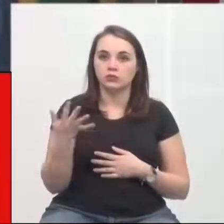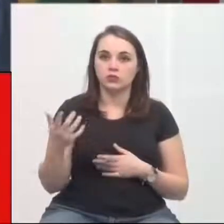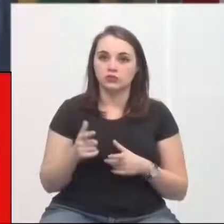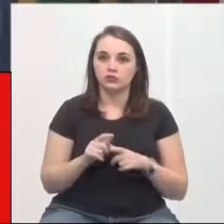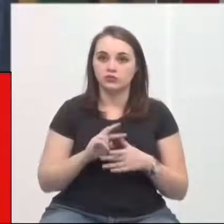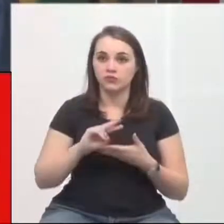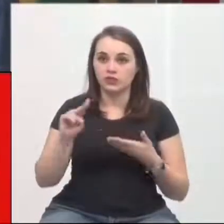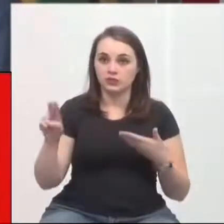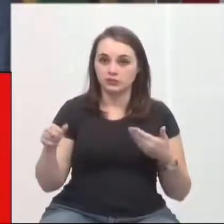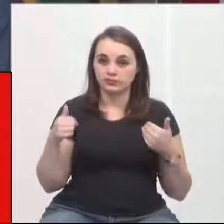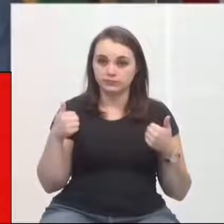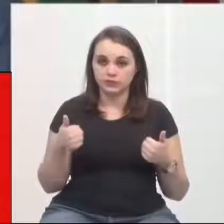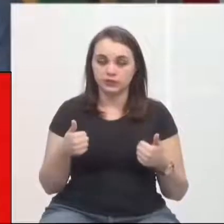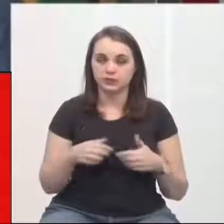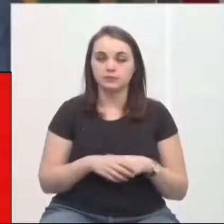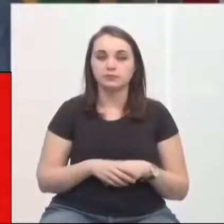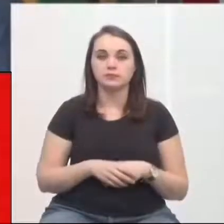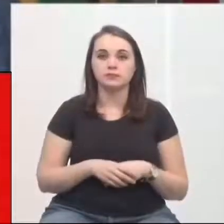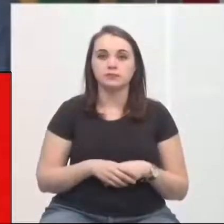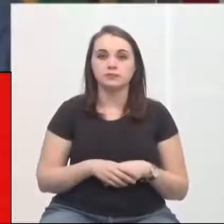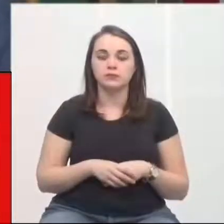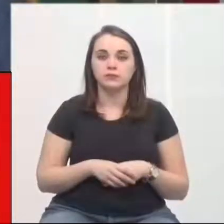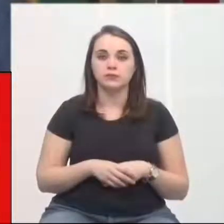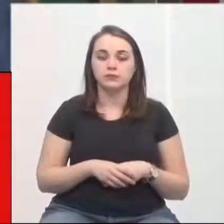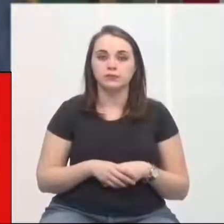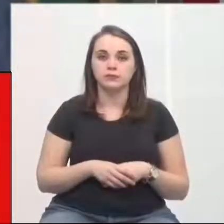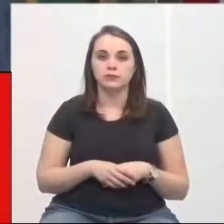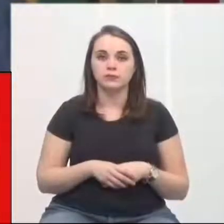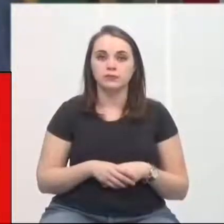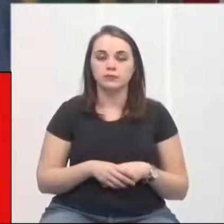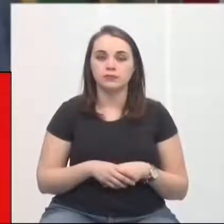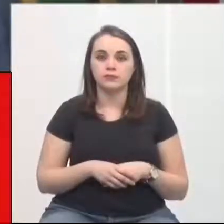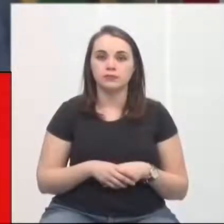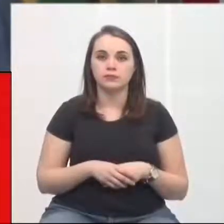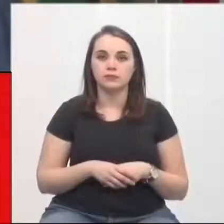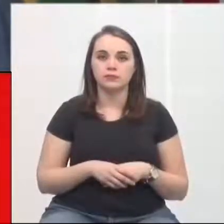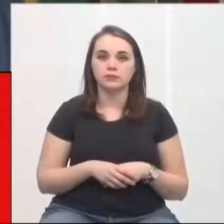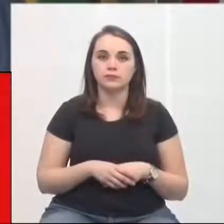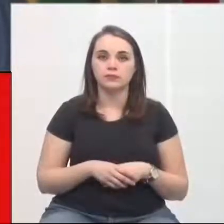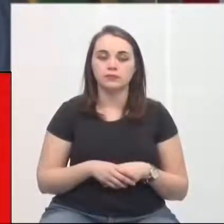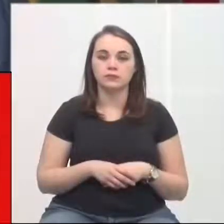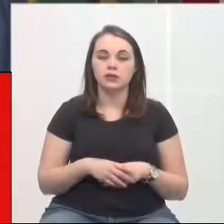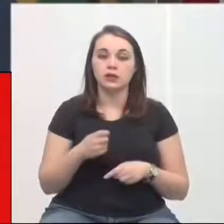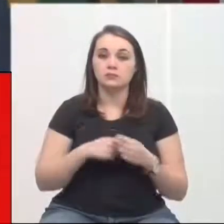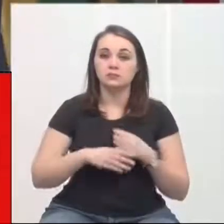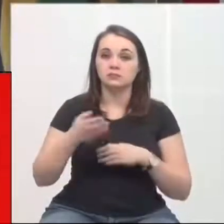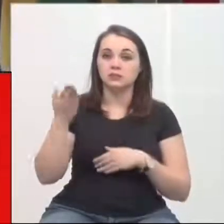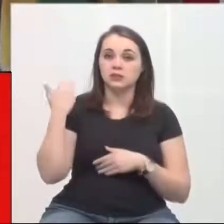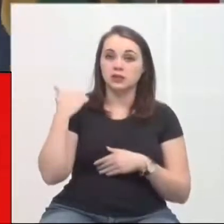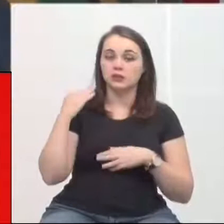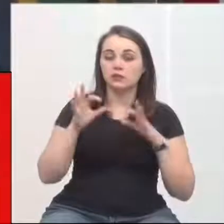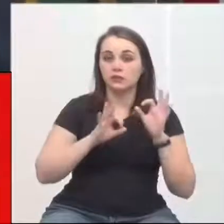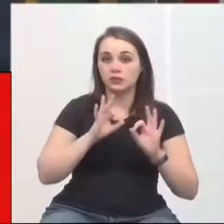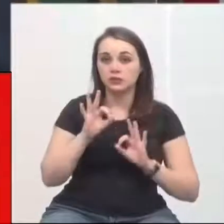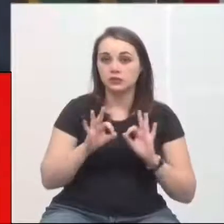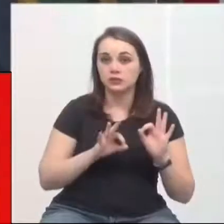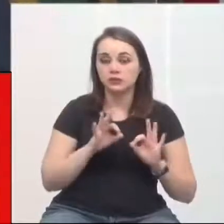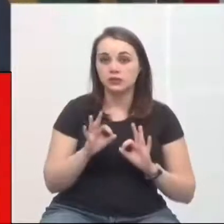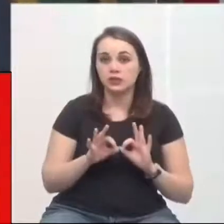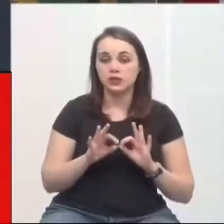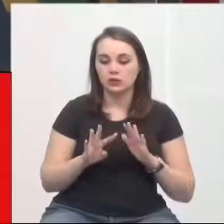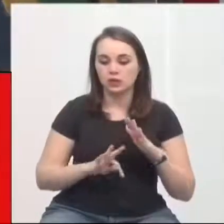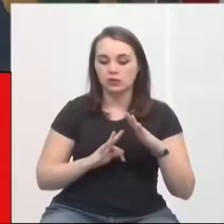de Passageiros, né? E que foi corrigido na gestão passada, aquele